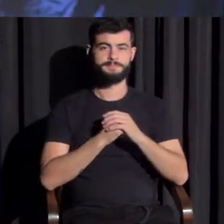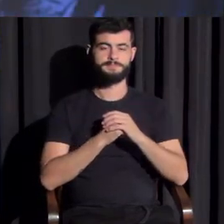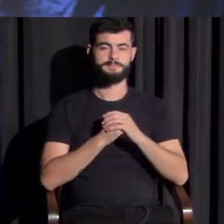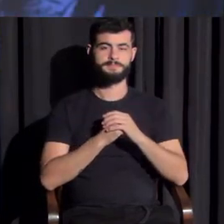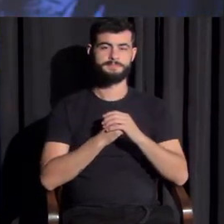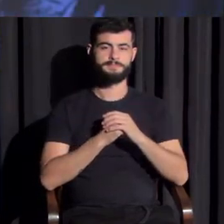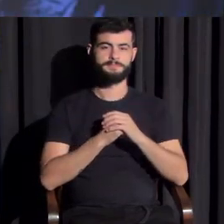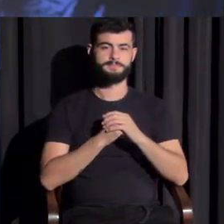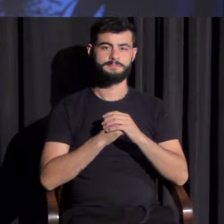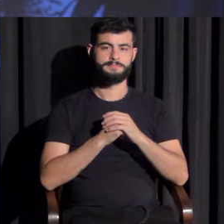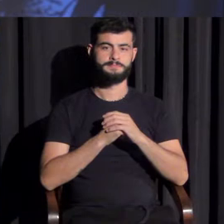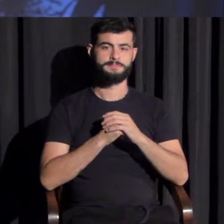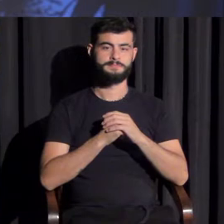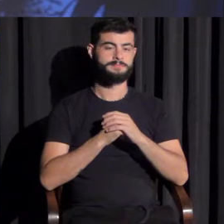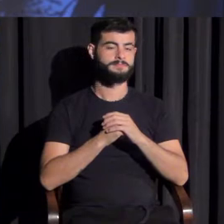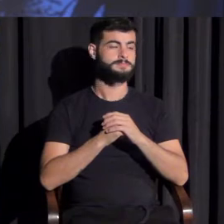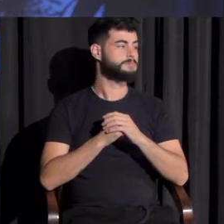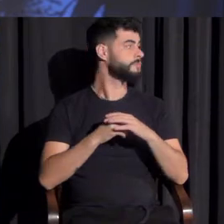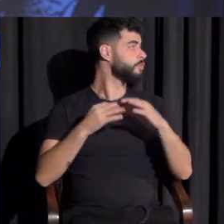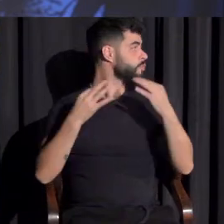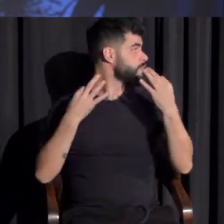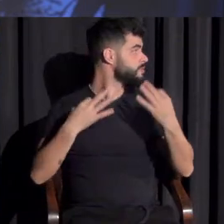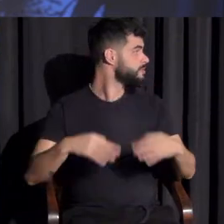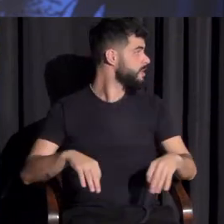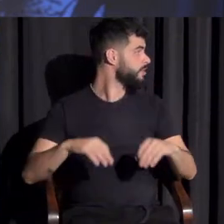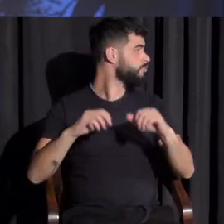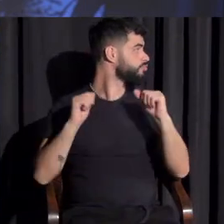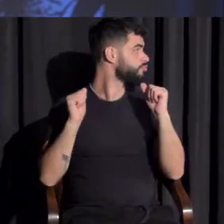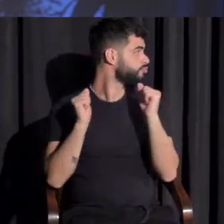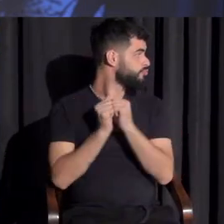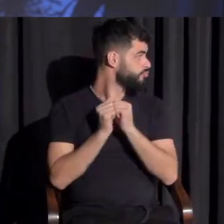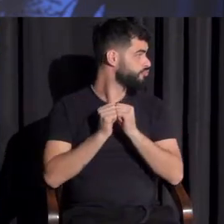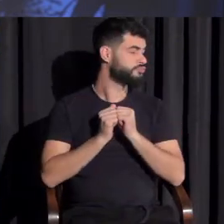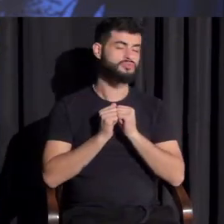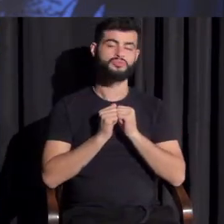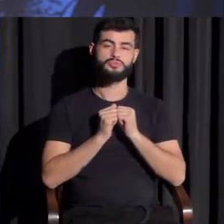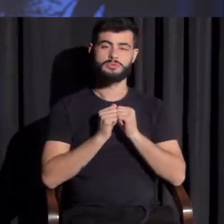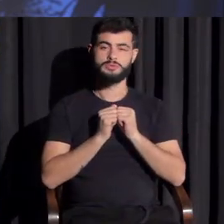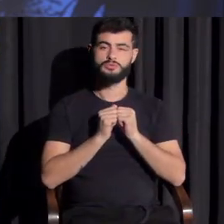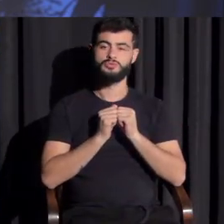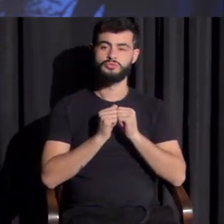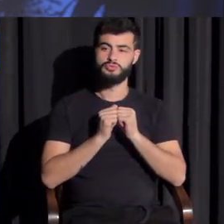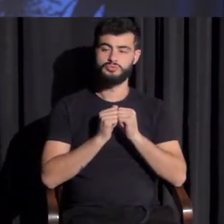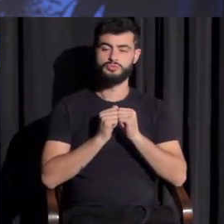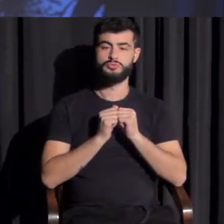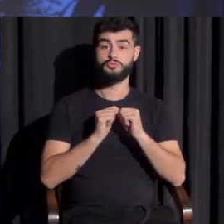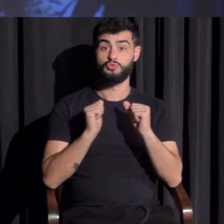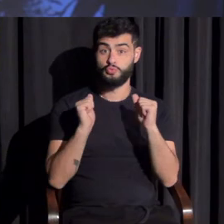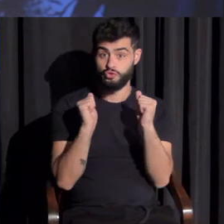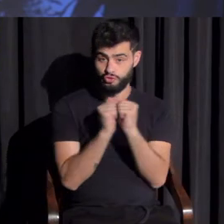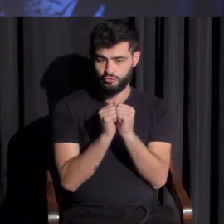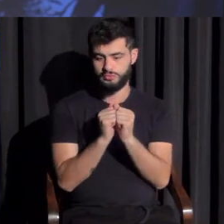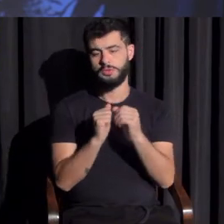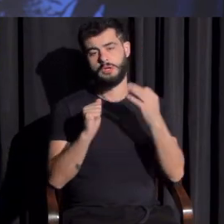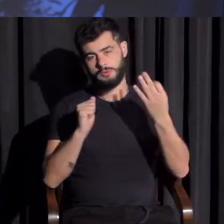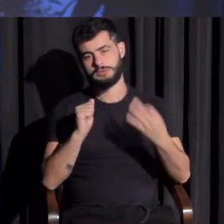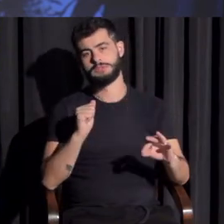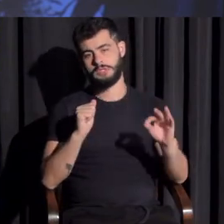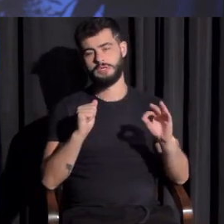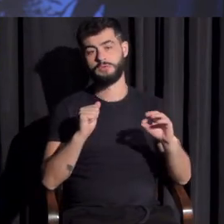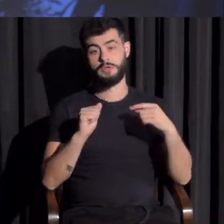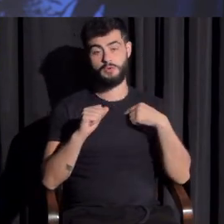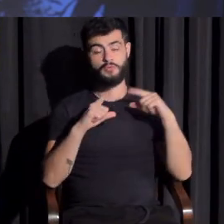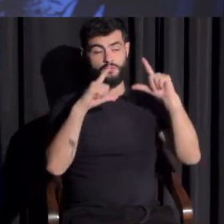O certo é quando a gente está junto. É uma foto que eu tirei da Ocupação Mauá, né? Onde esse cartaz,